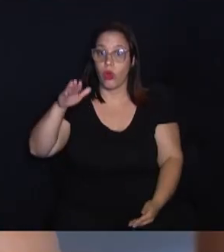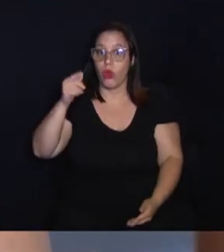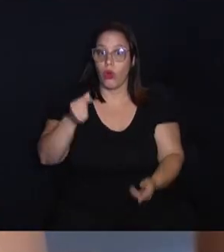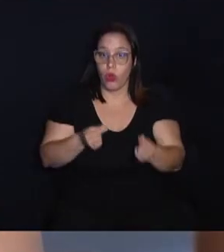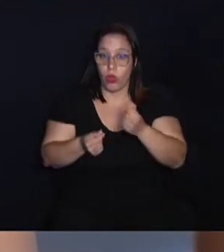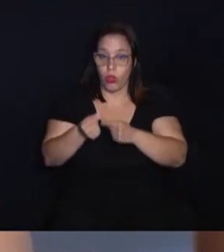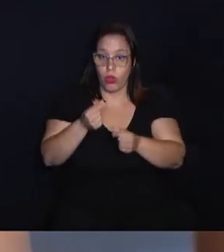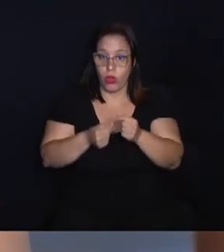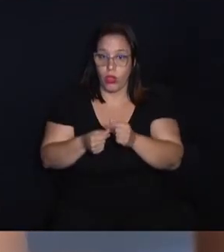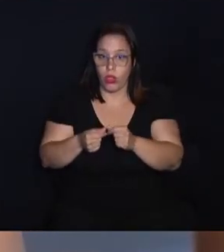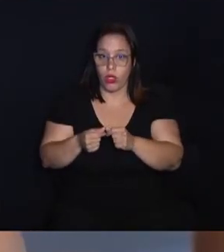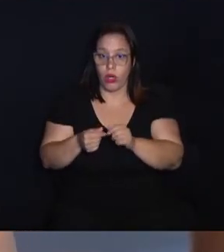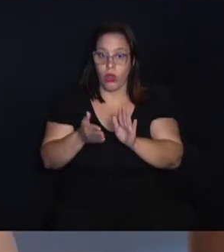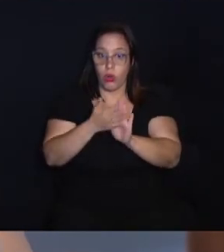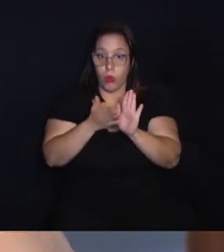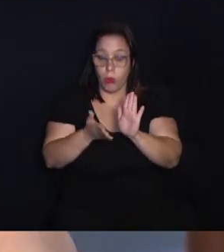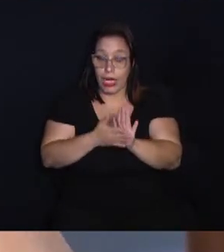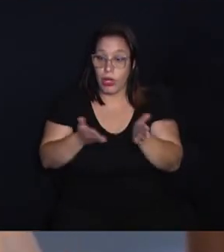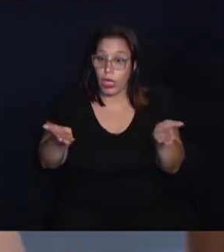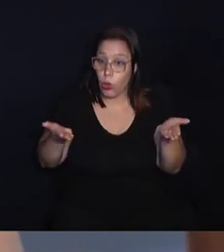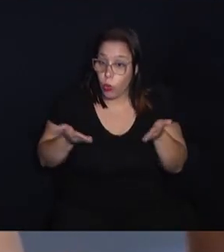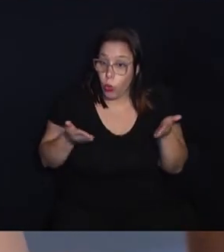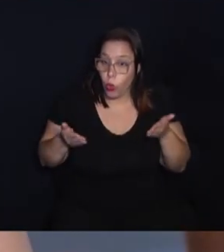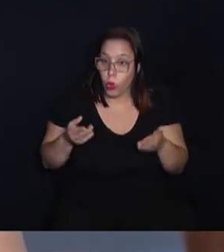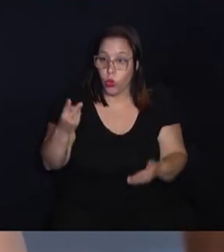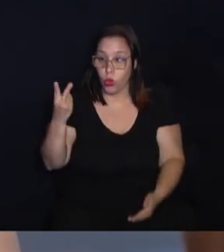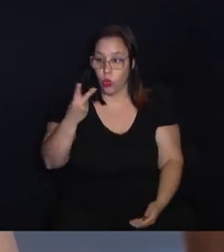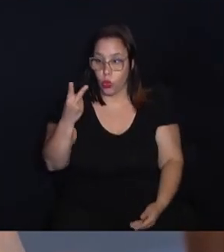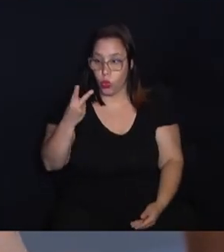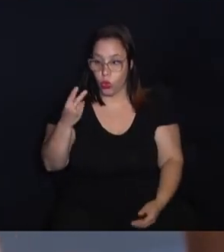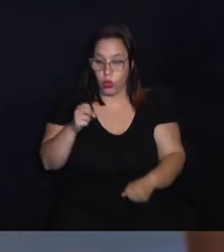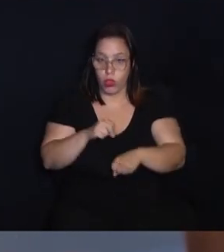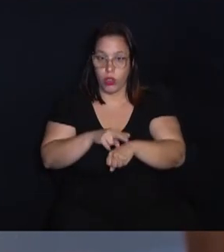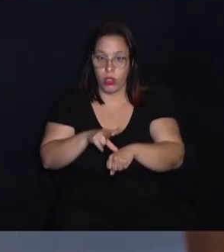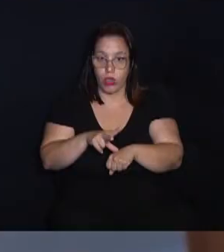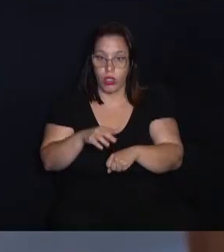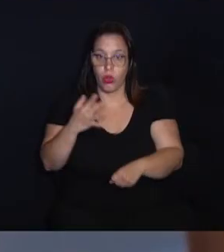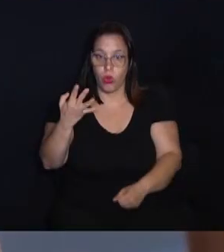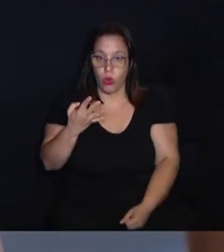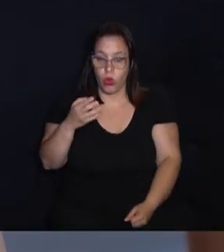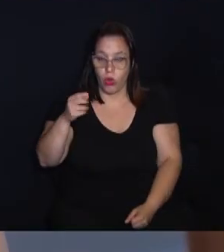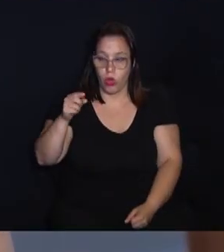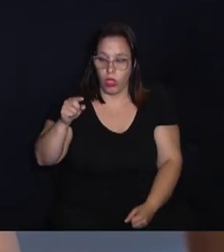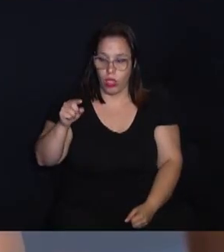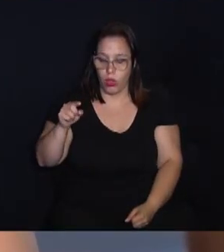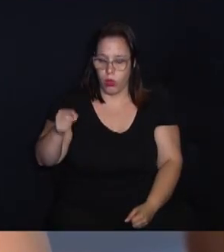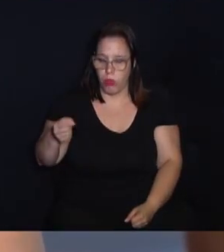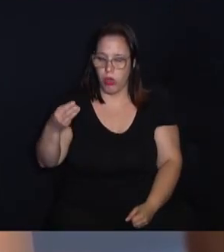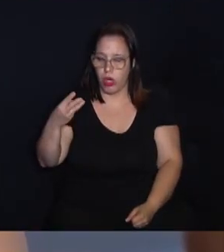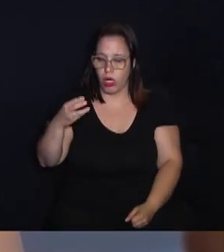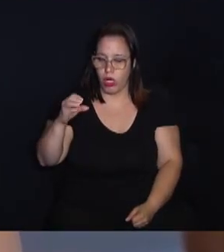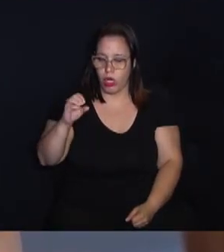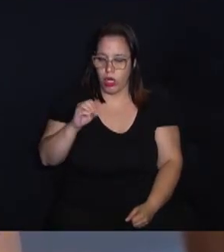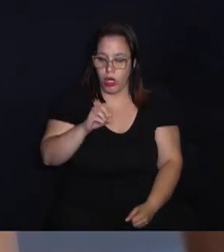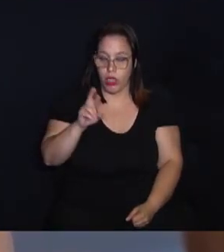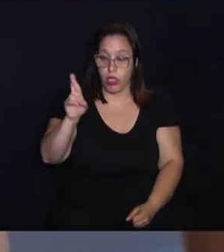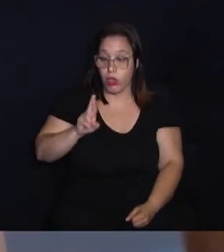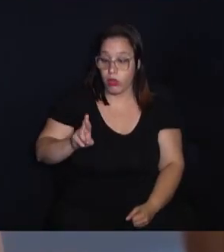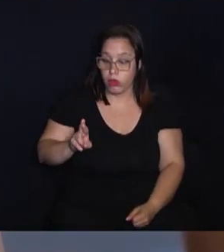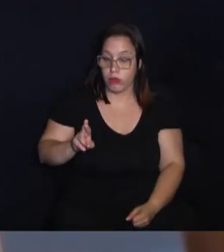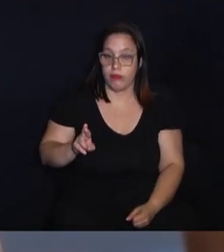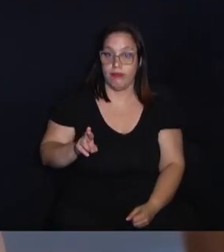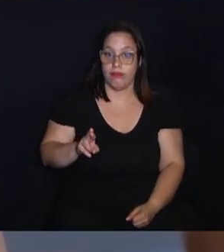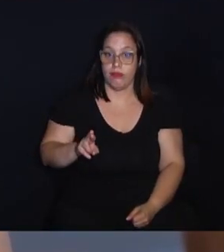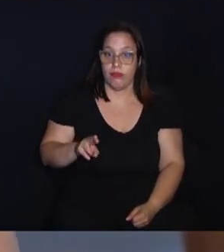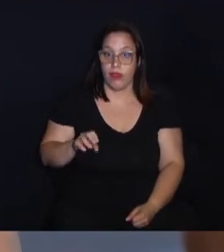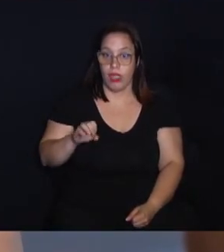remuneração do painel no momento. São 2 vagas, num salário de R$ 4.300. E como eu falei, tem a vaga